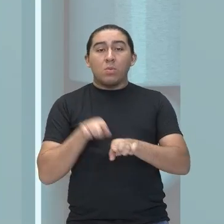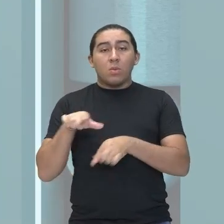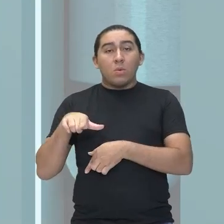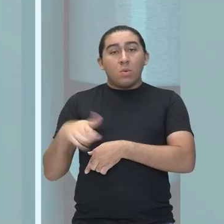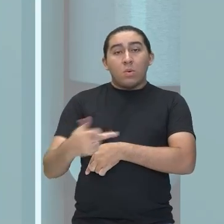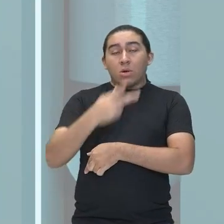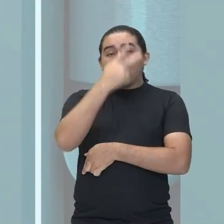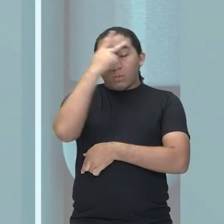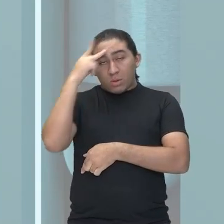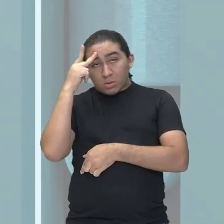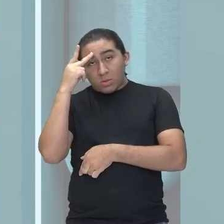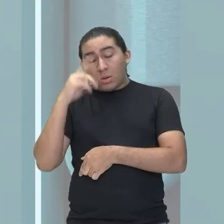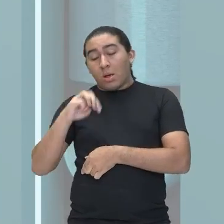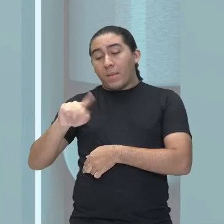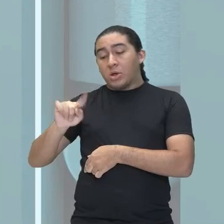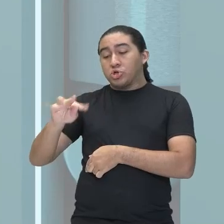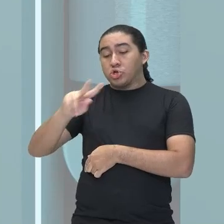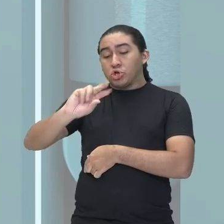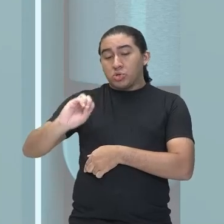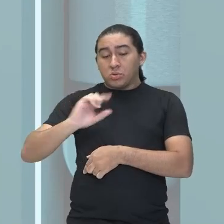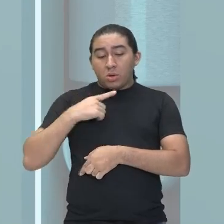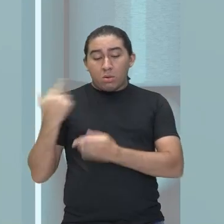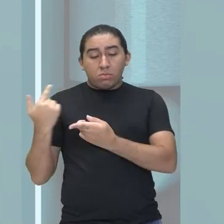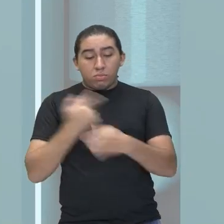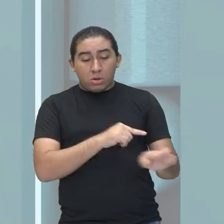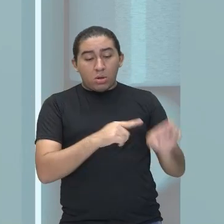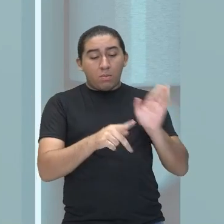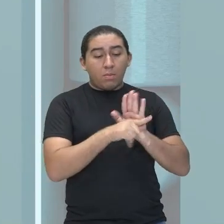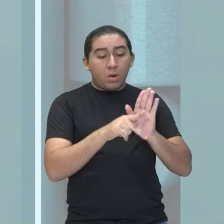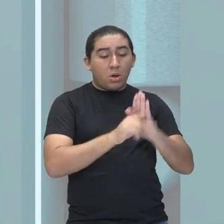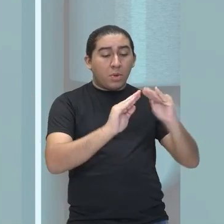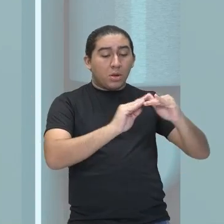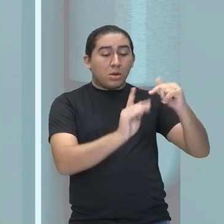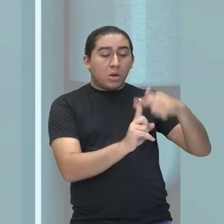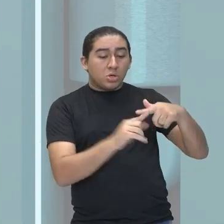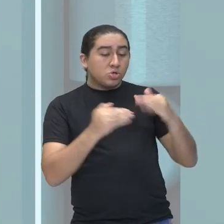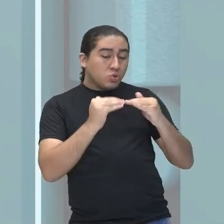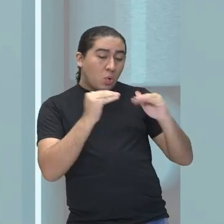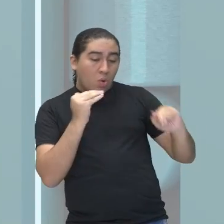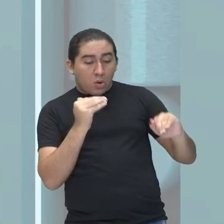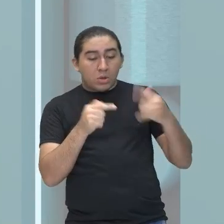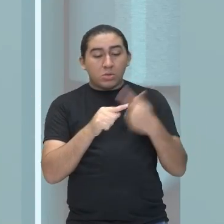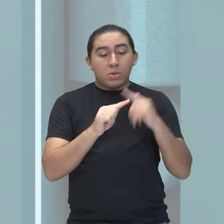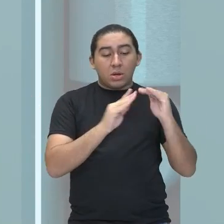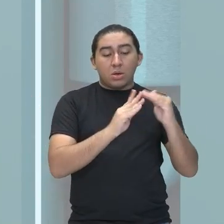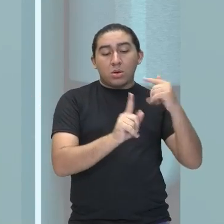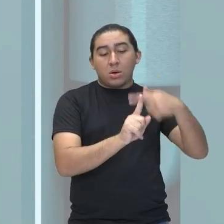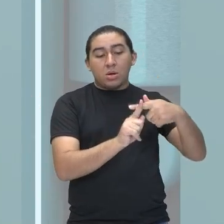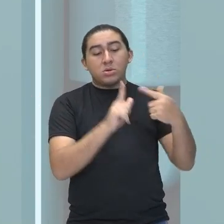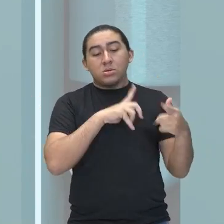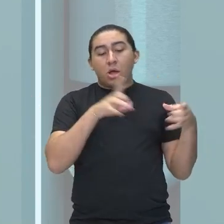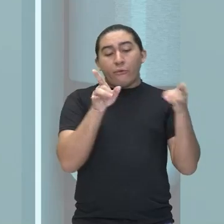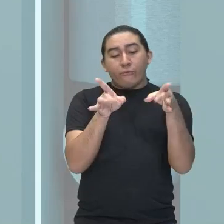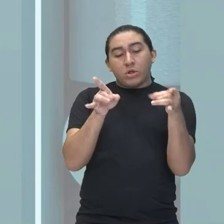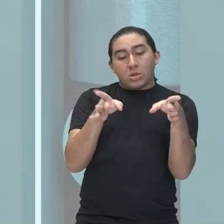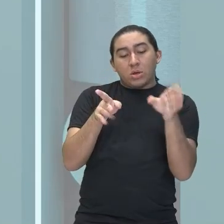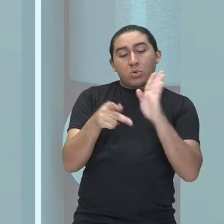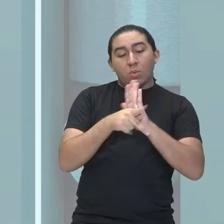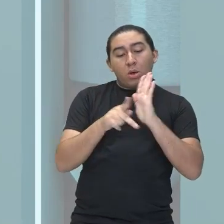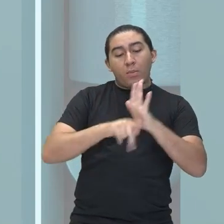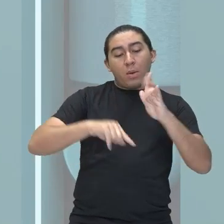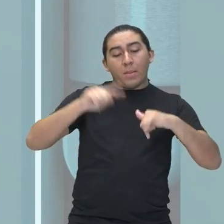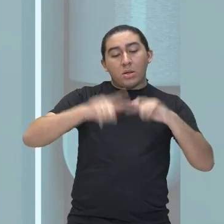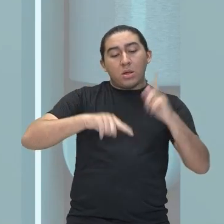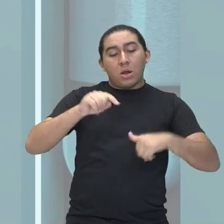se revoltou com algumas coisas da igreja, os dogmas da igreja, né? Porque a igreja estava vendendo indulto. O que é